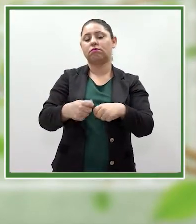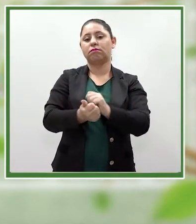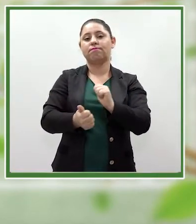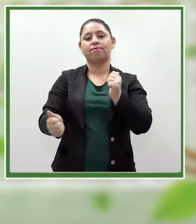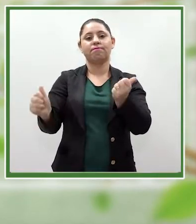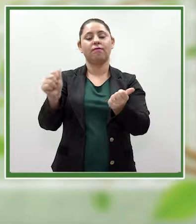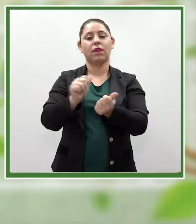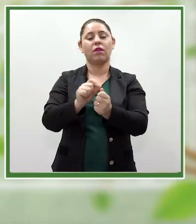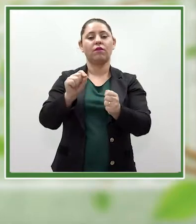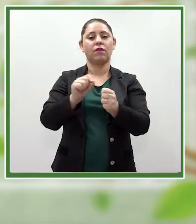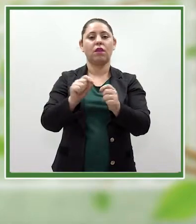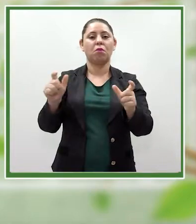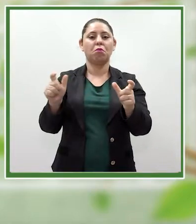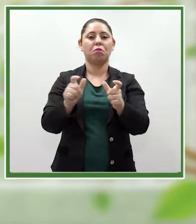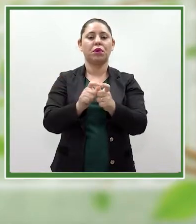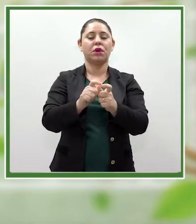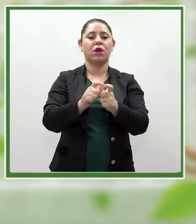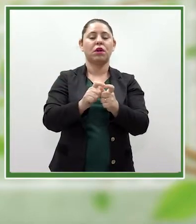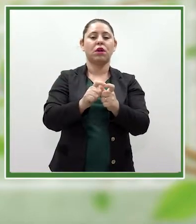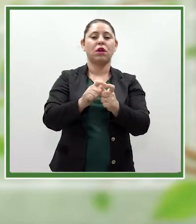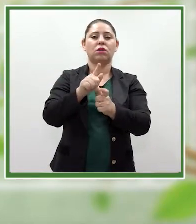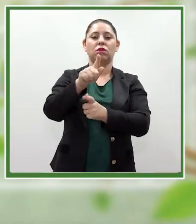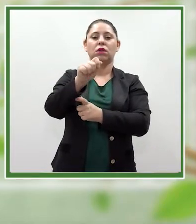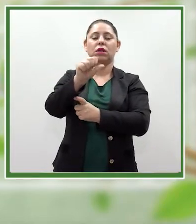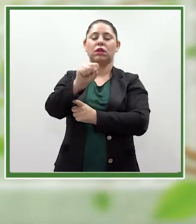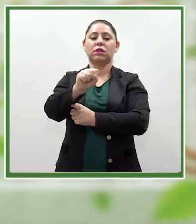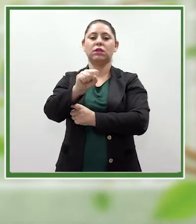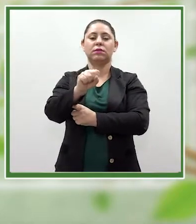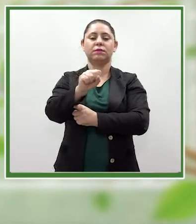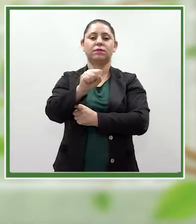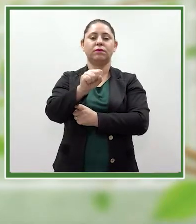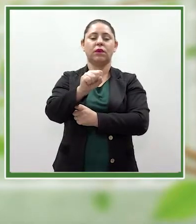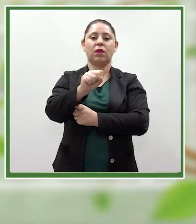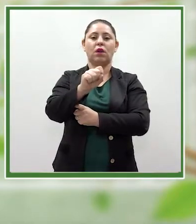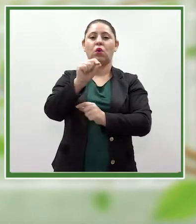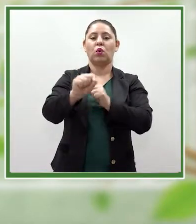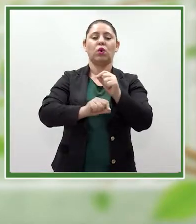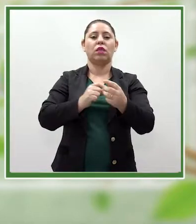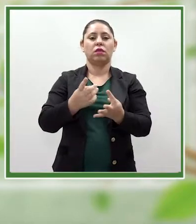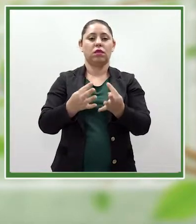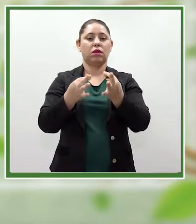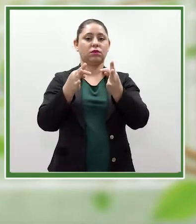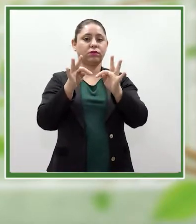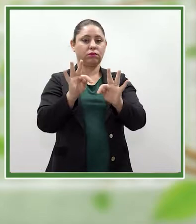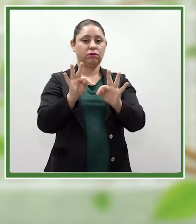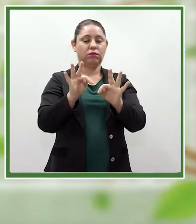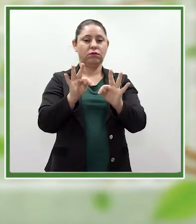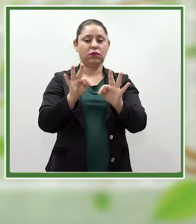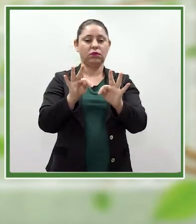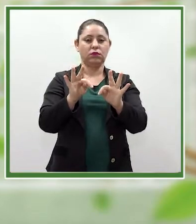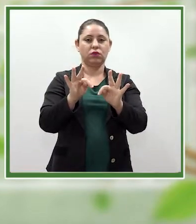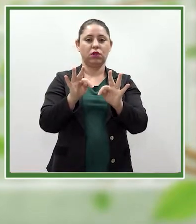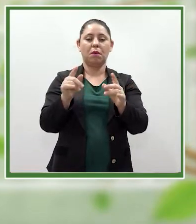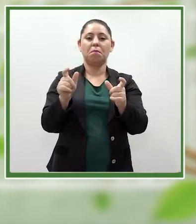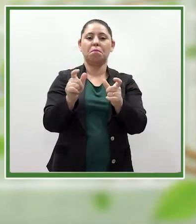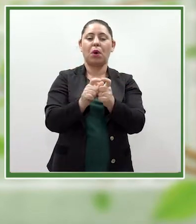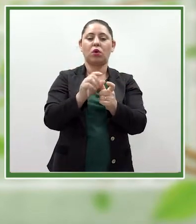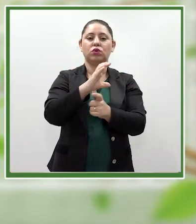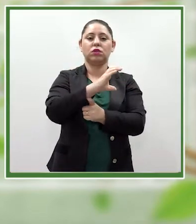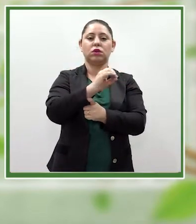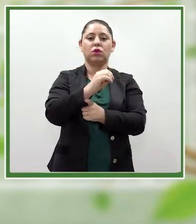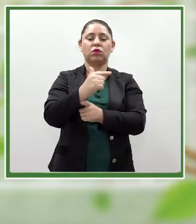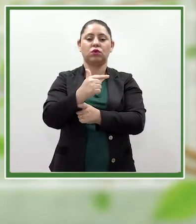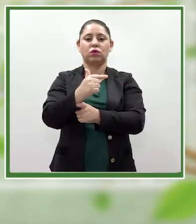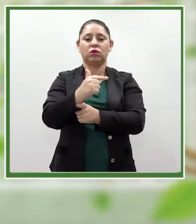processos mais adequados para mitigação de gases de efeito estufa, no caso, a rede PECOS para